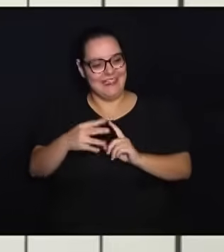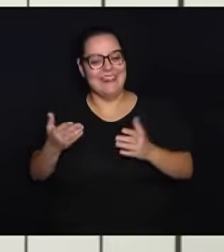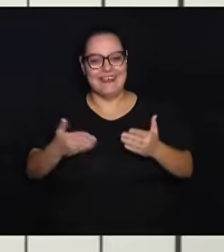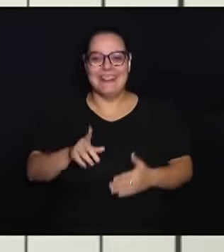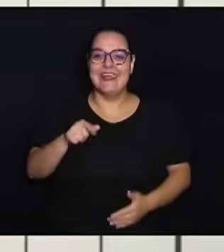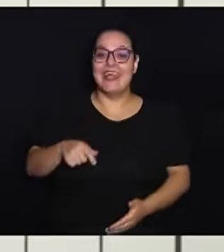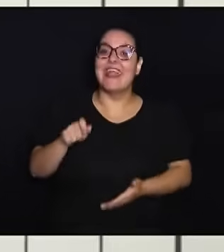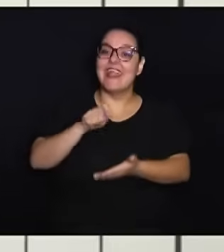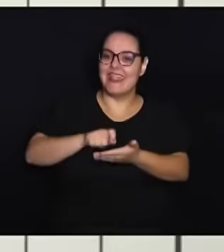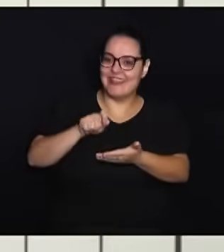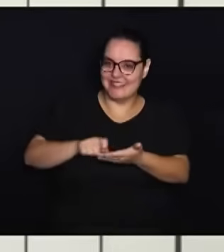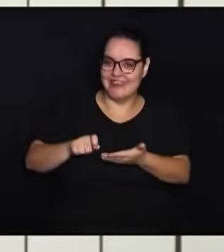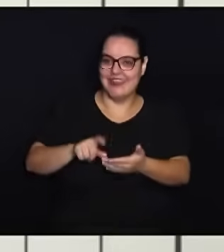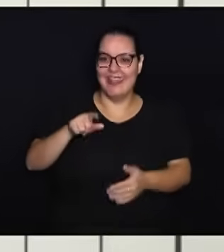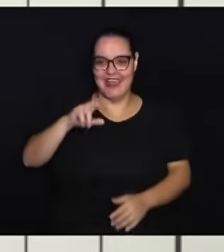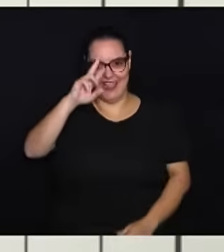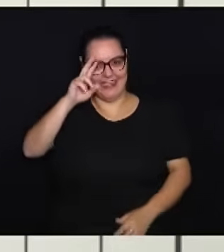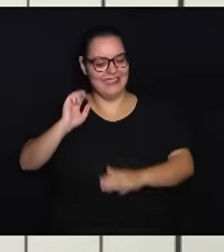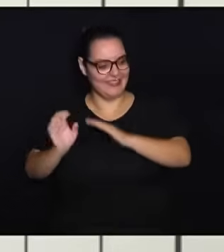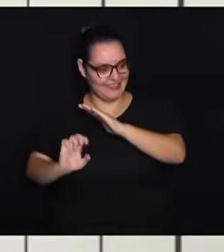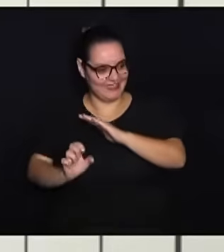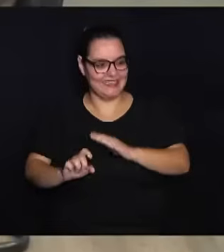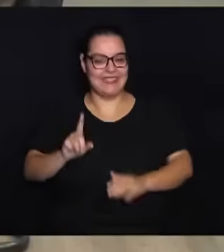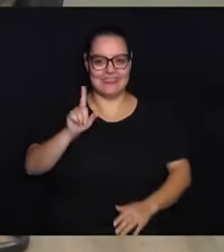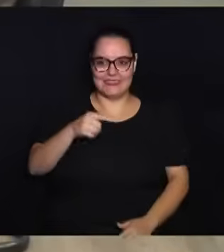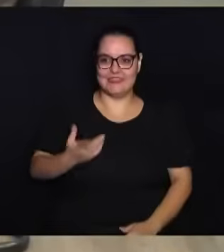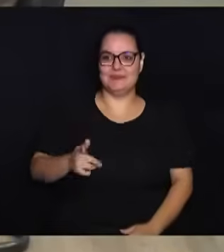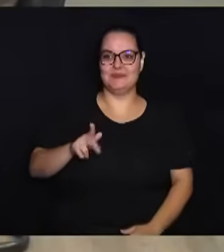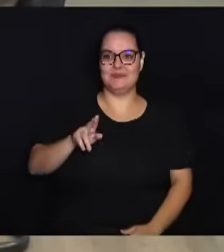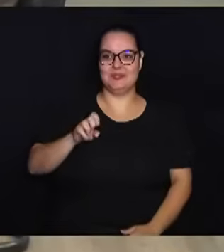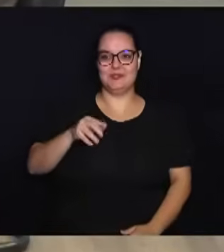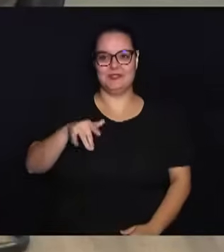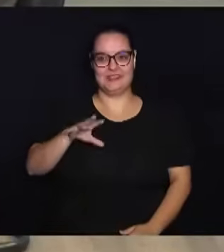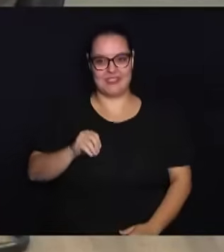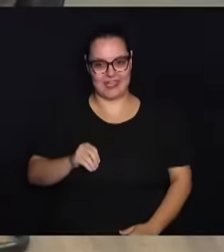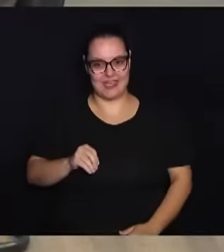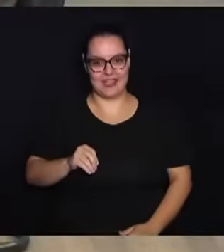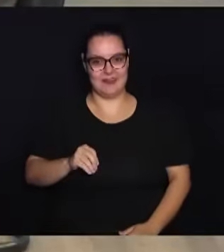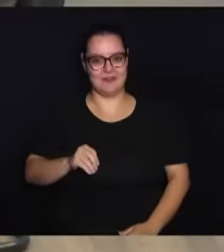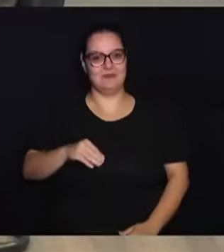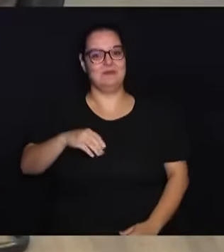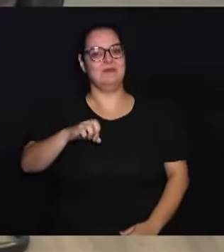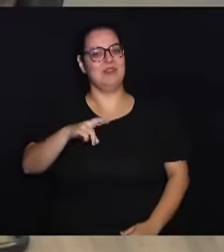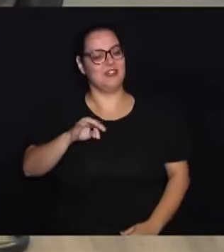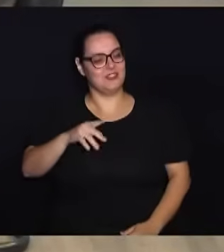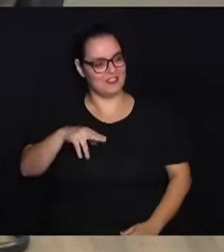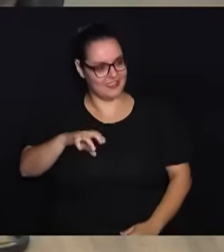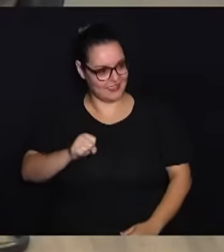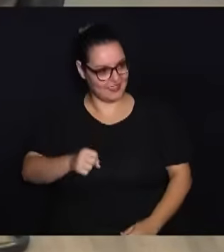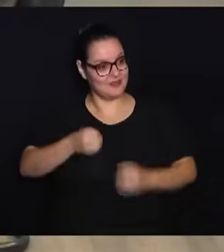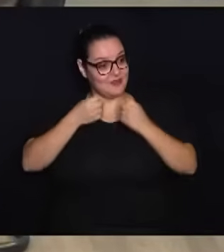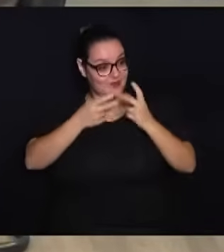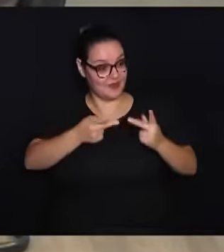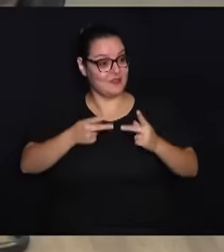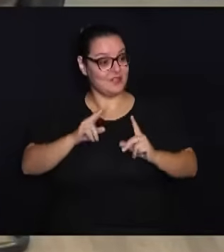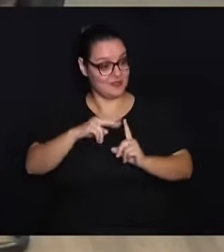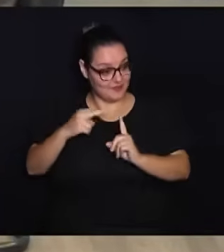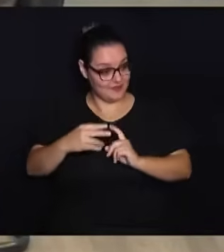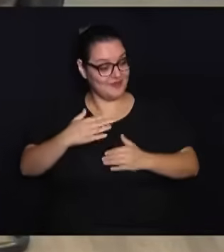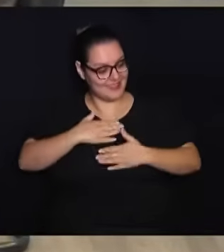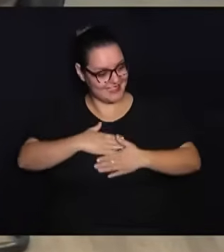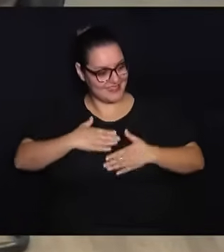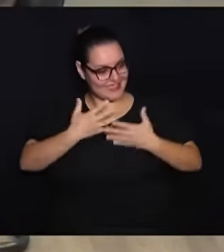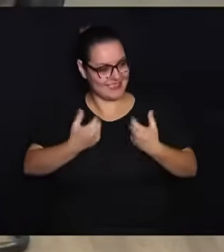é escritor, é empresário, é ele, Gustavo Martinez. Seja muito bem-vindo ao Ponto de Vista, prazer